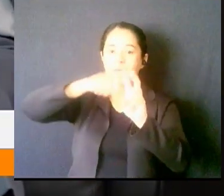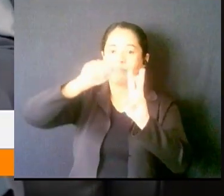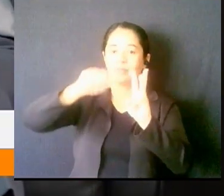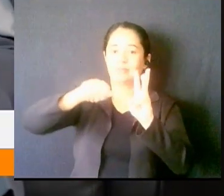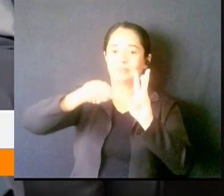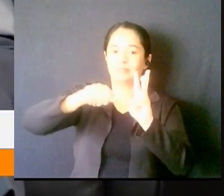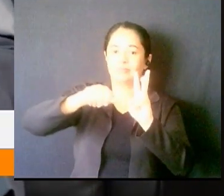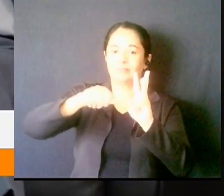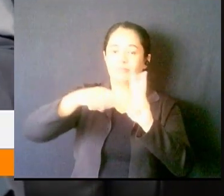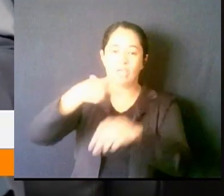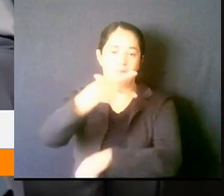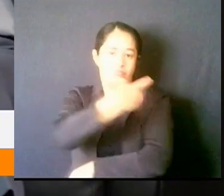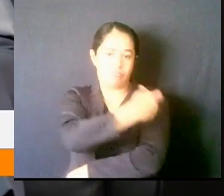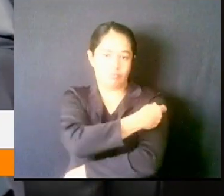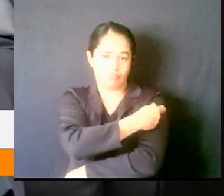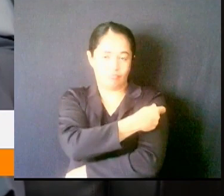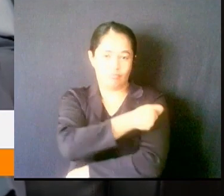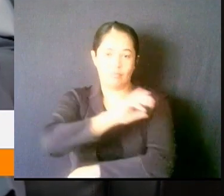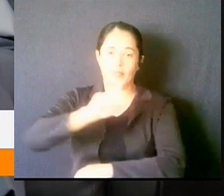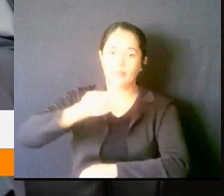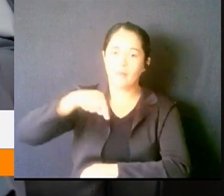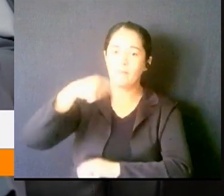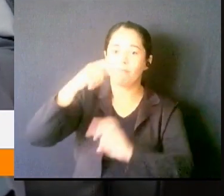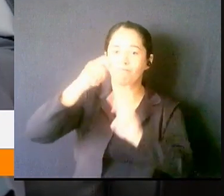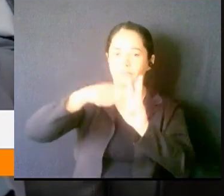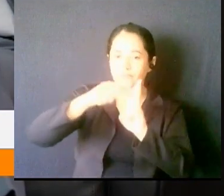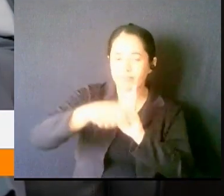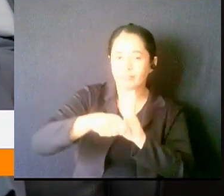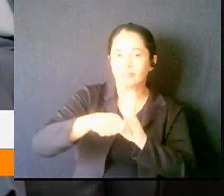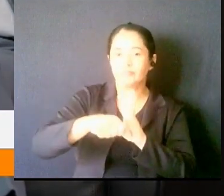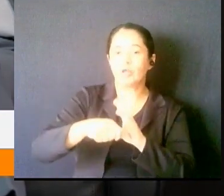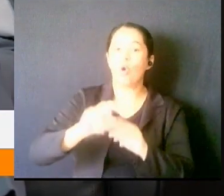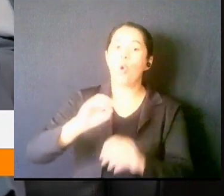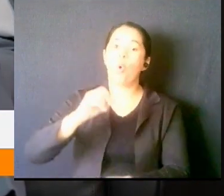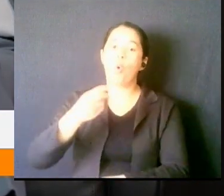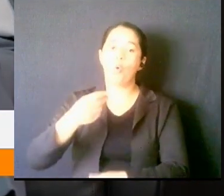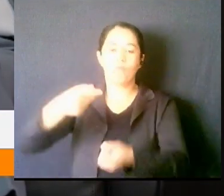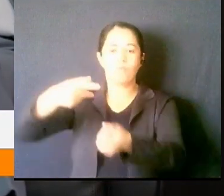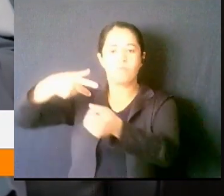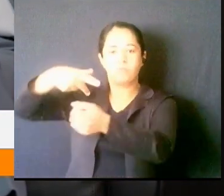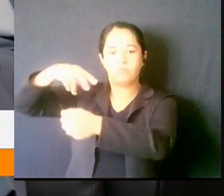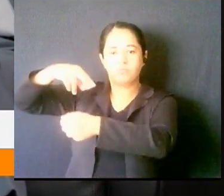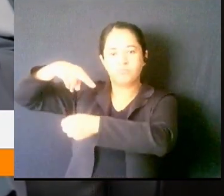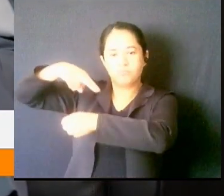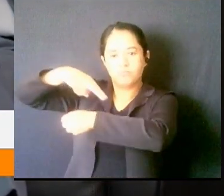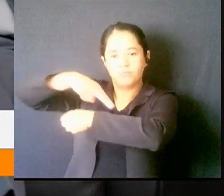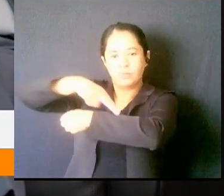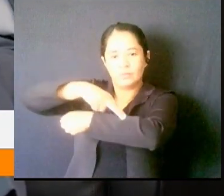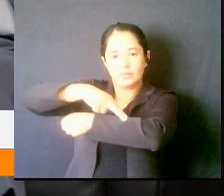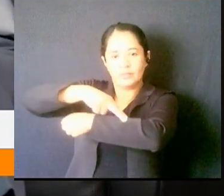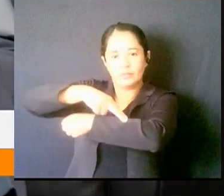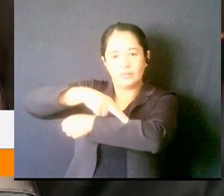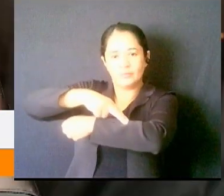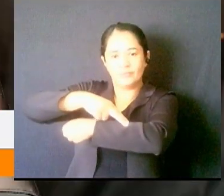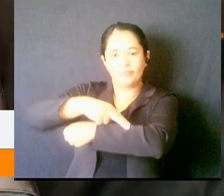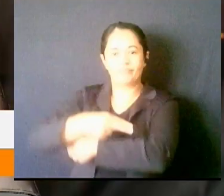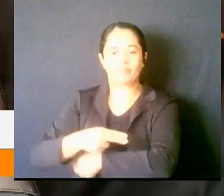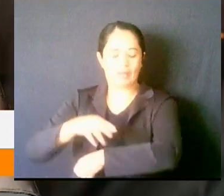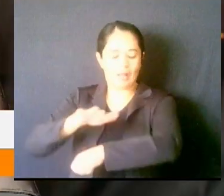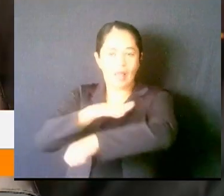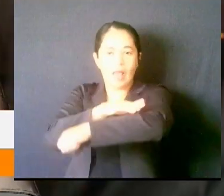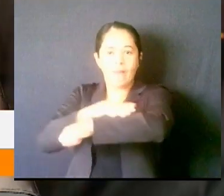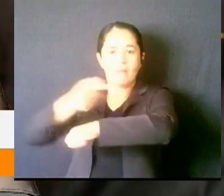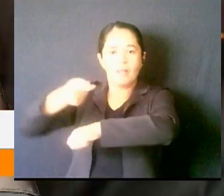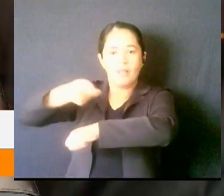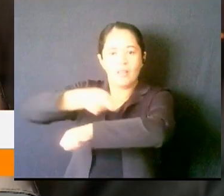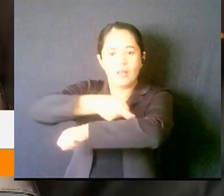ou métodos de implante hormonal, que é um implante que se coloca sob a pele, ou DIU, tanto